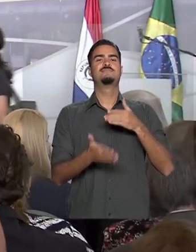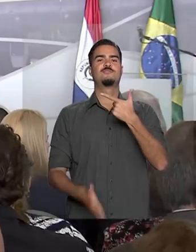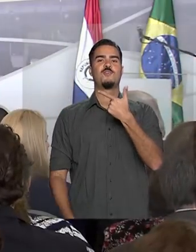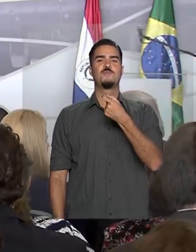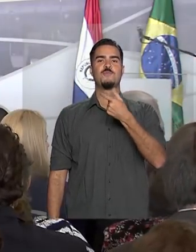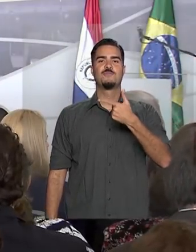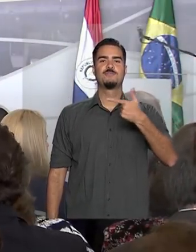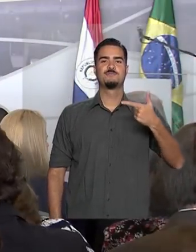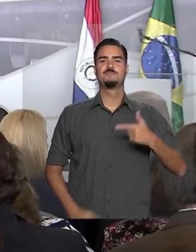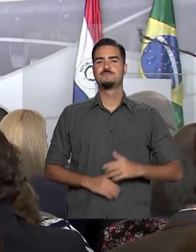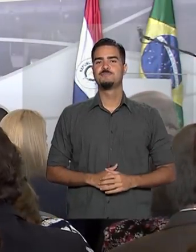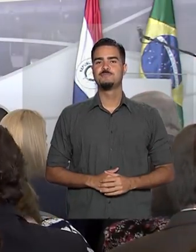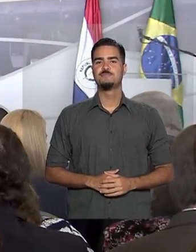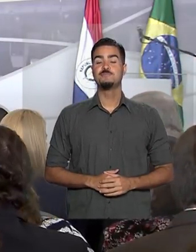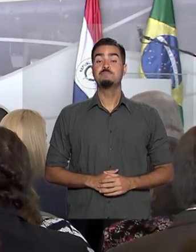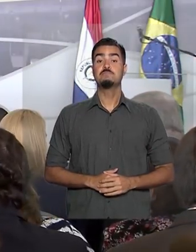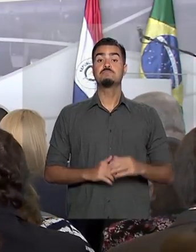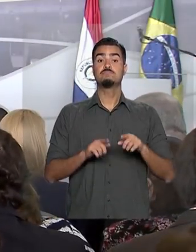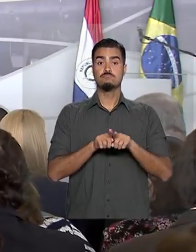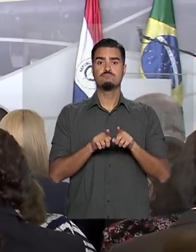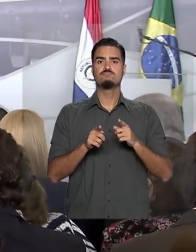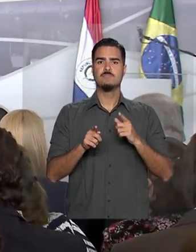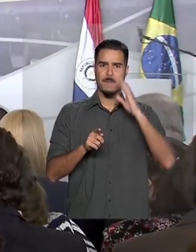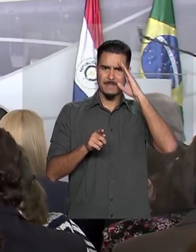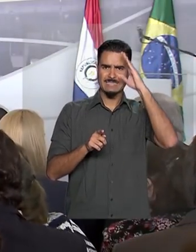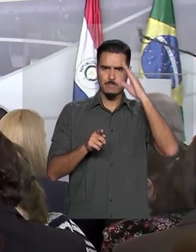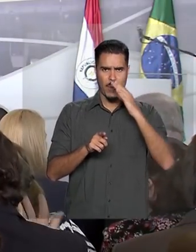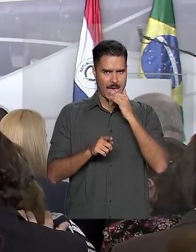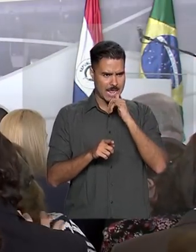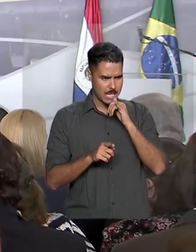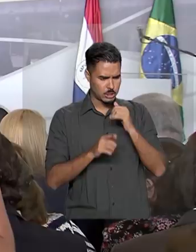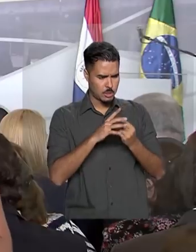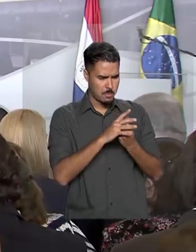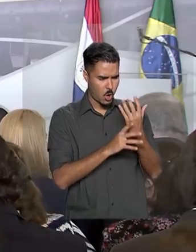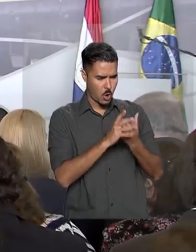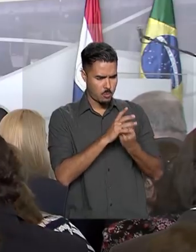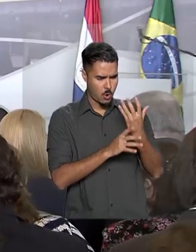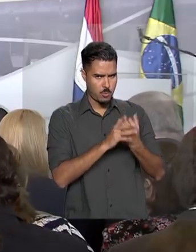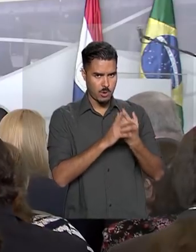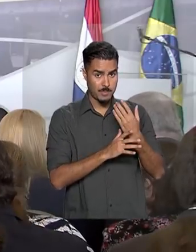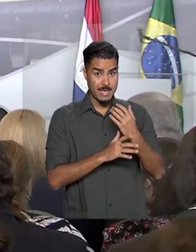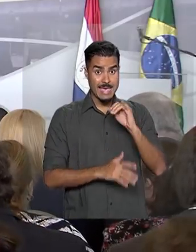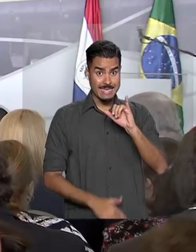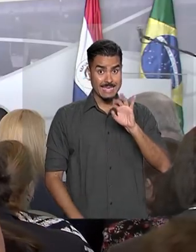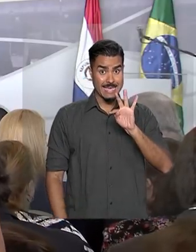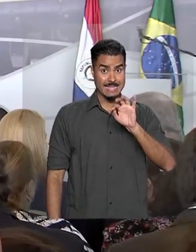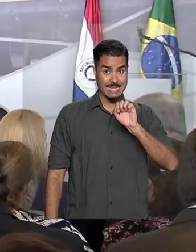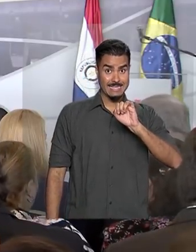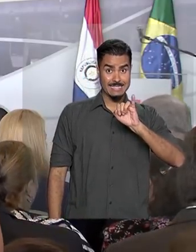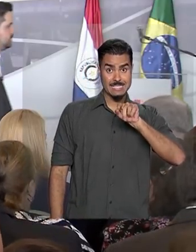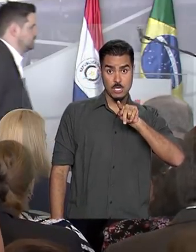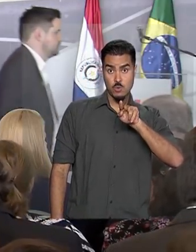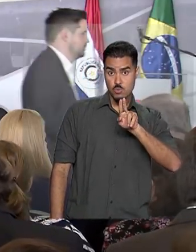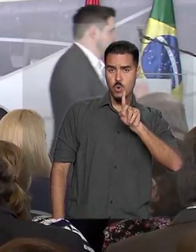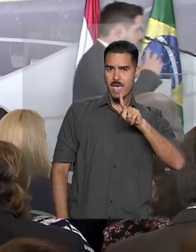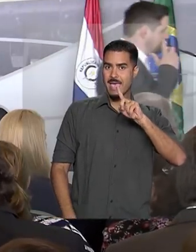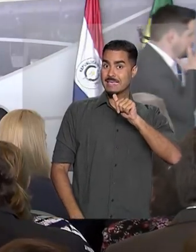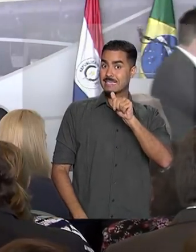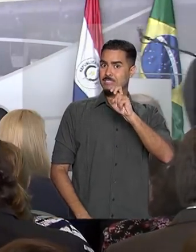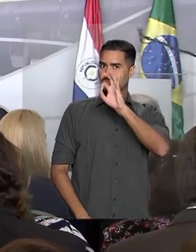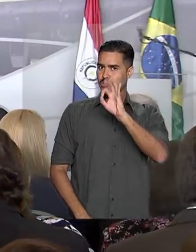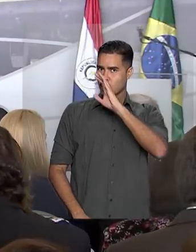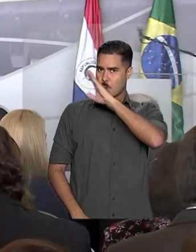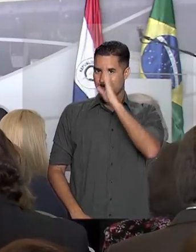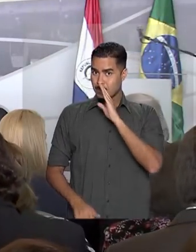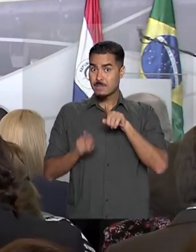de assegurar a geração de energia, Itaipu, que é responsável por 15% de toda a energia consumida aqui no Brasil e